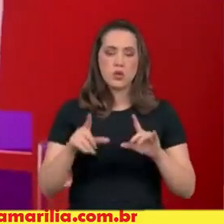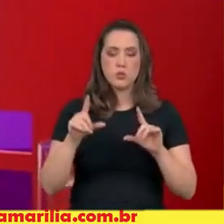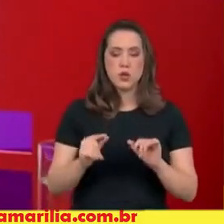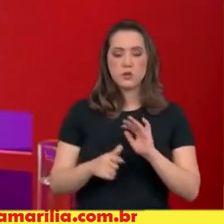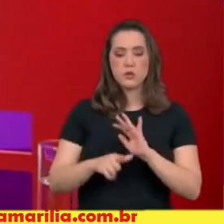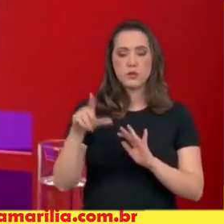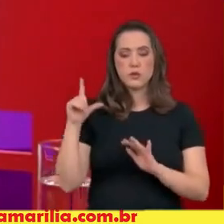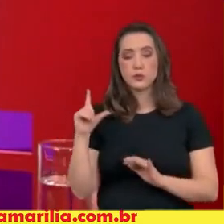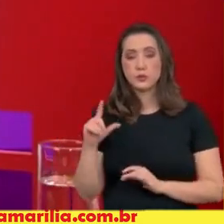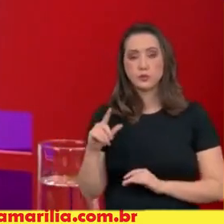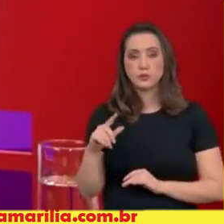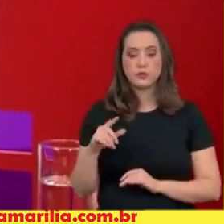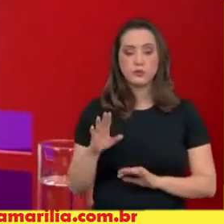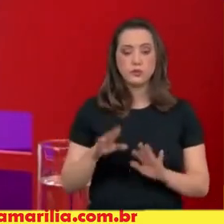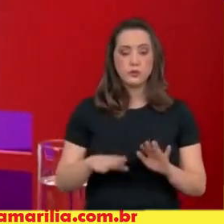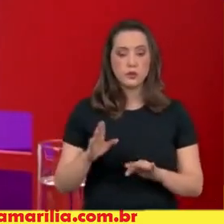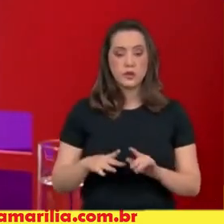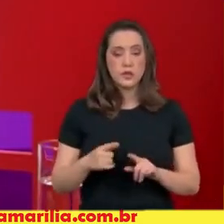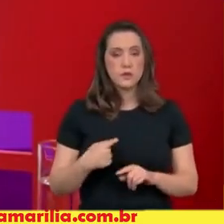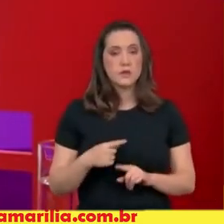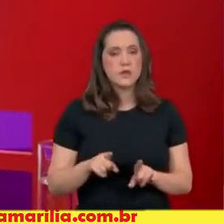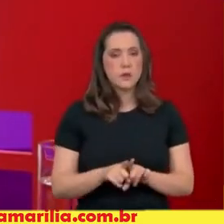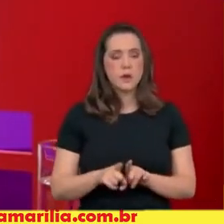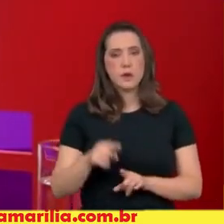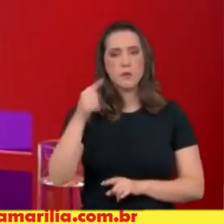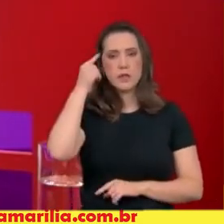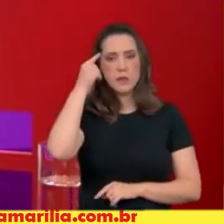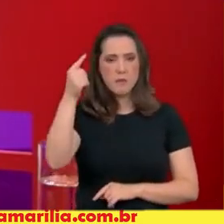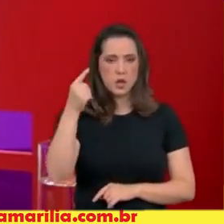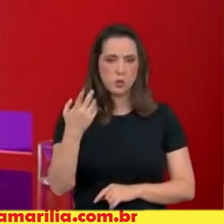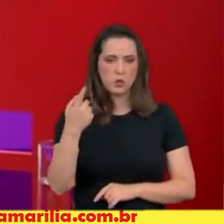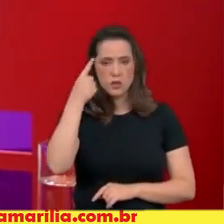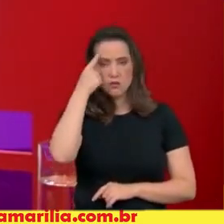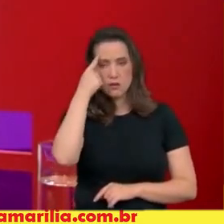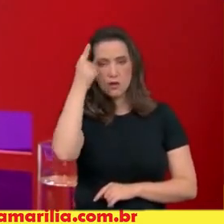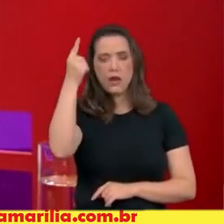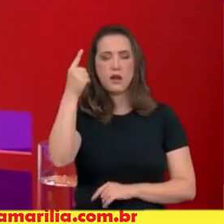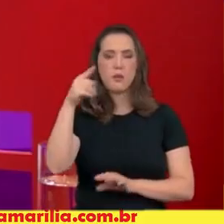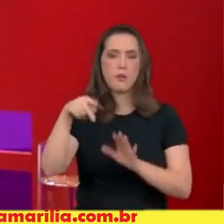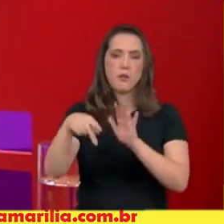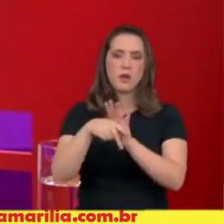época. Às vezes dá para culpar viés ideológico nas redações, mas